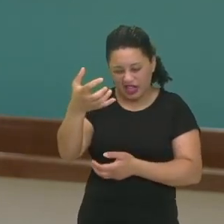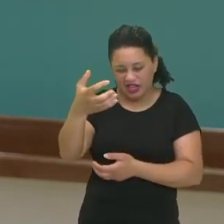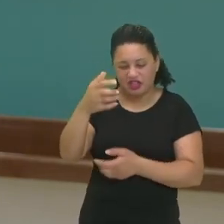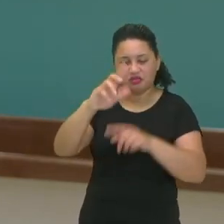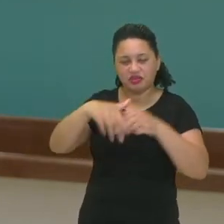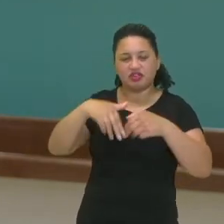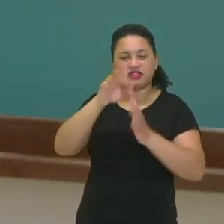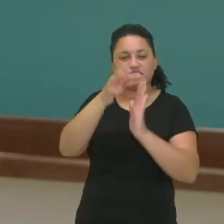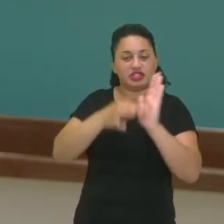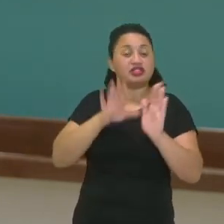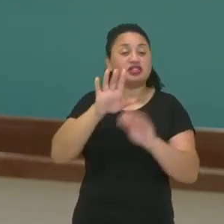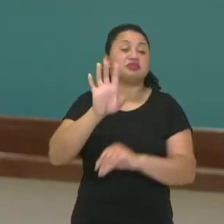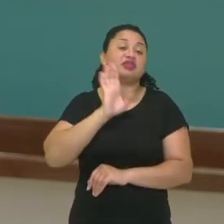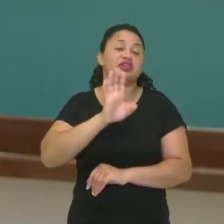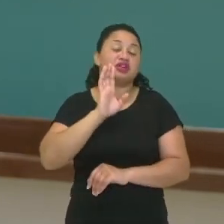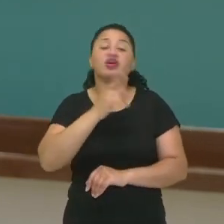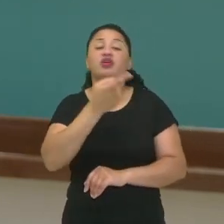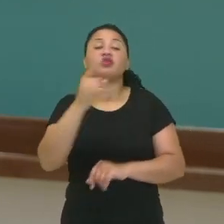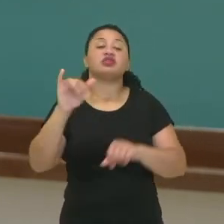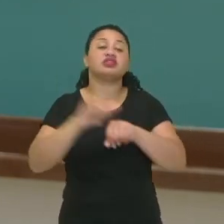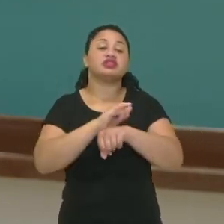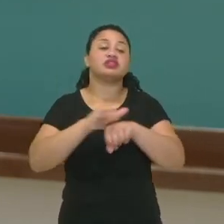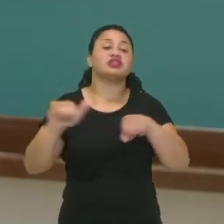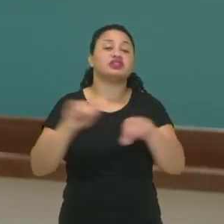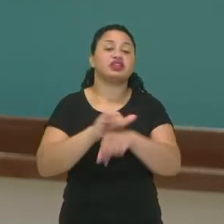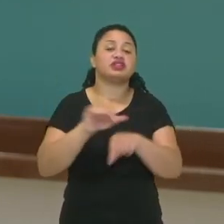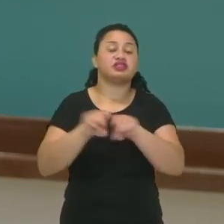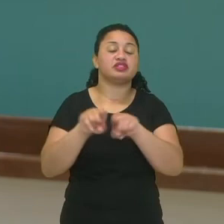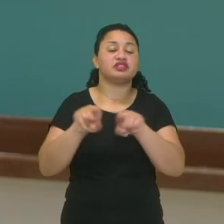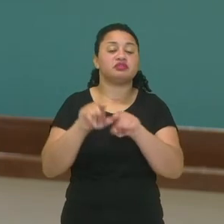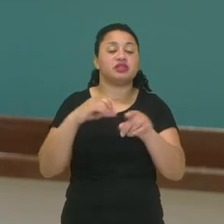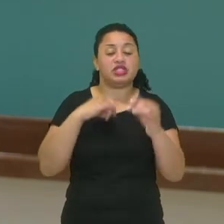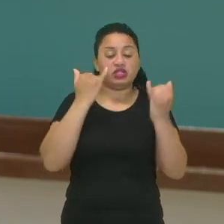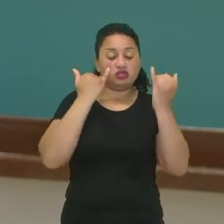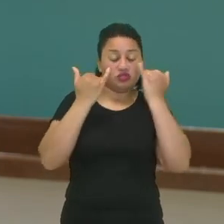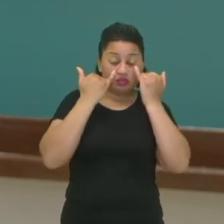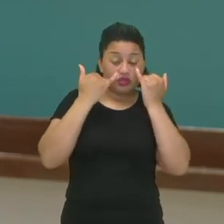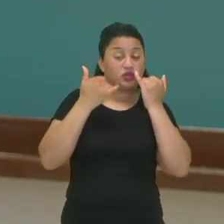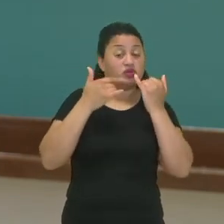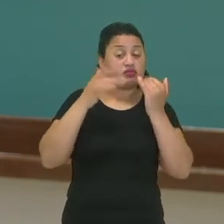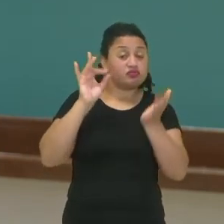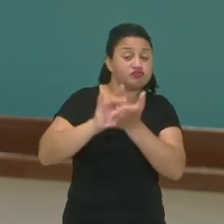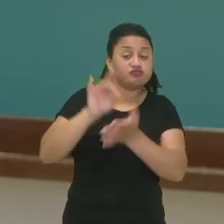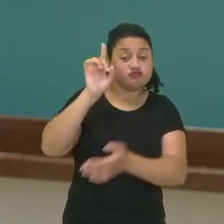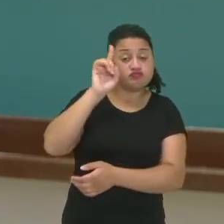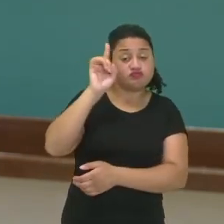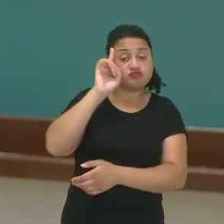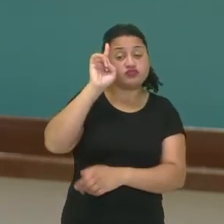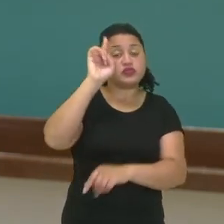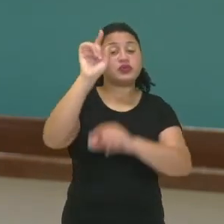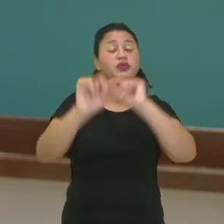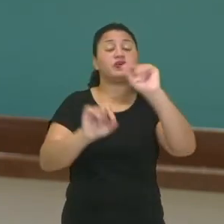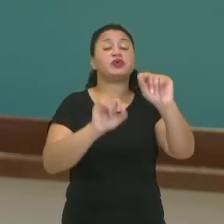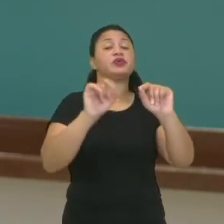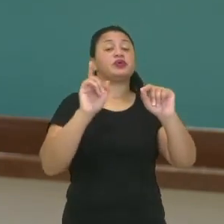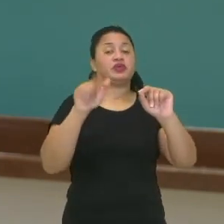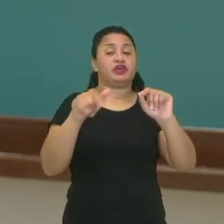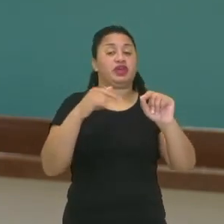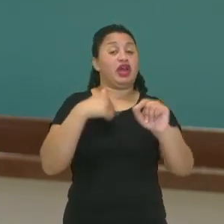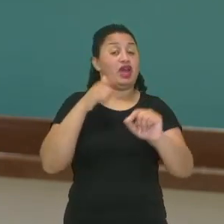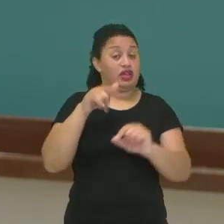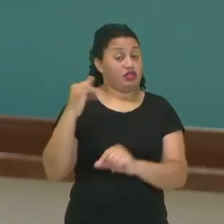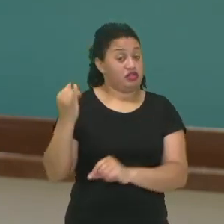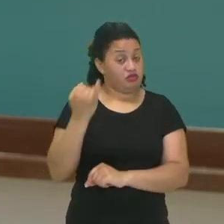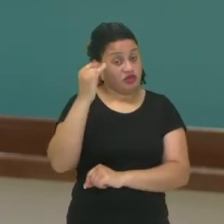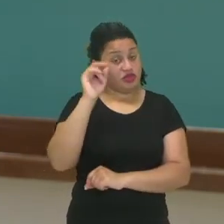válida, argumentativa e é boa é utilizar dados concretos do dia a dia e que venham, isso é